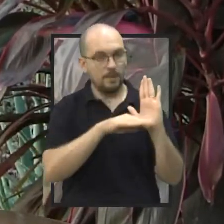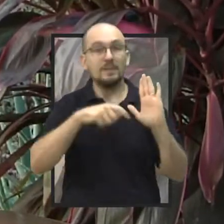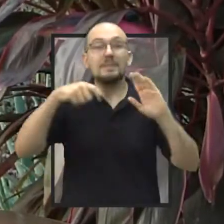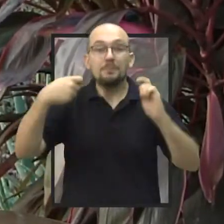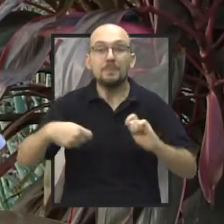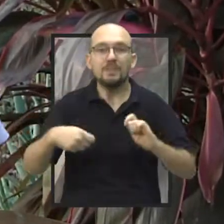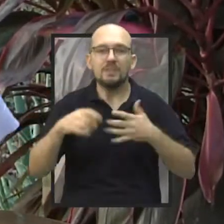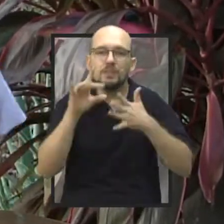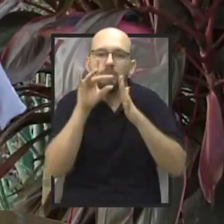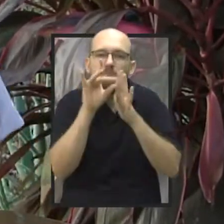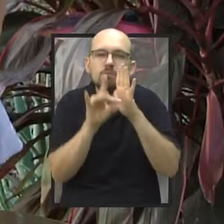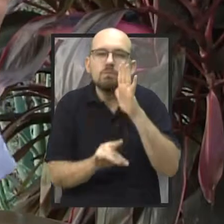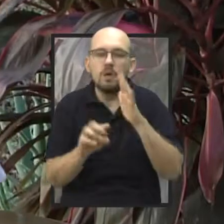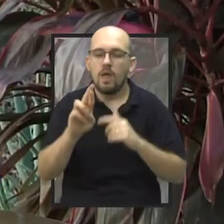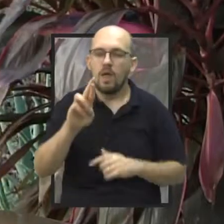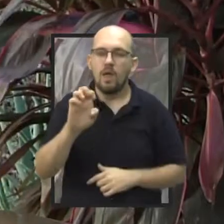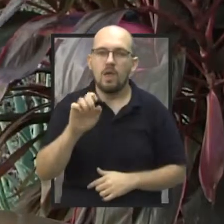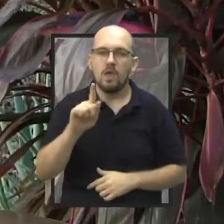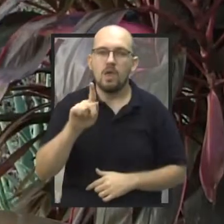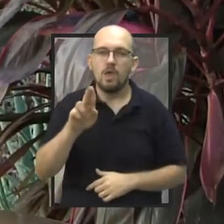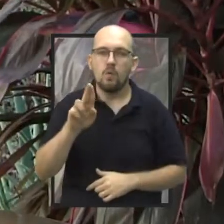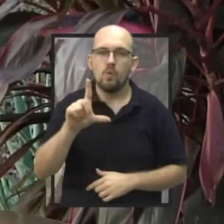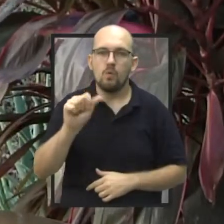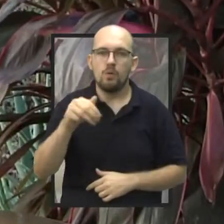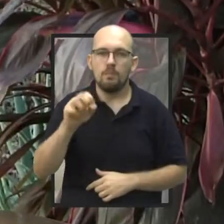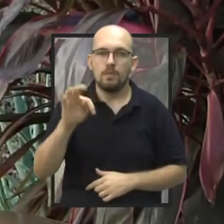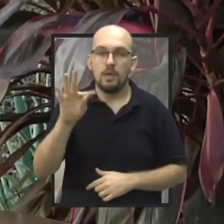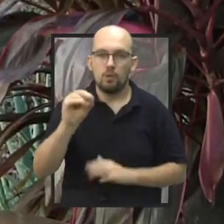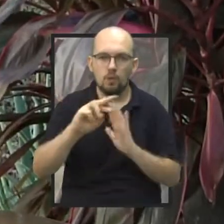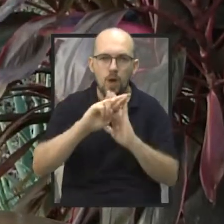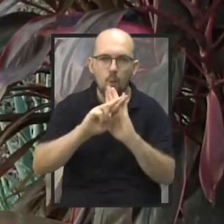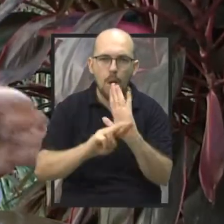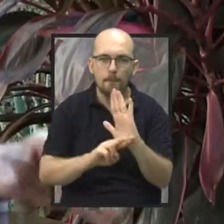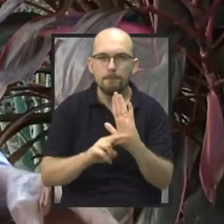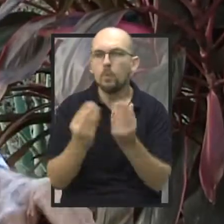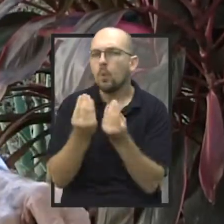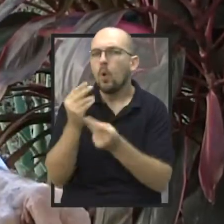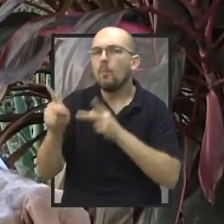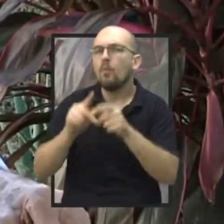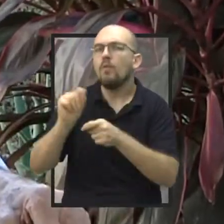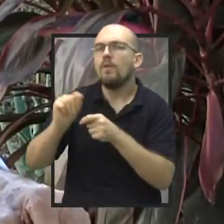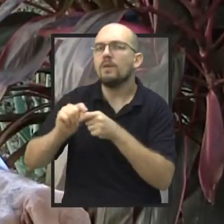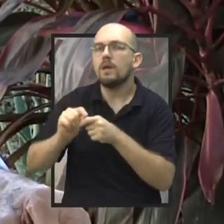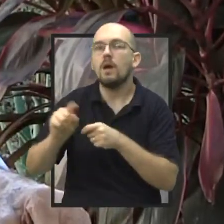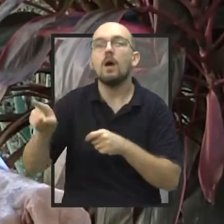regulamentada. Como é que o povo vai exercer esse poder? Cortaram tudo.